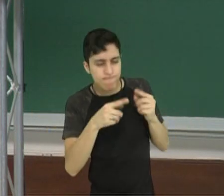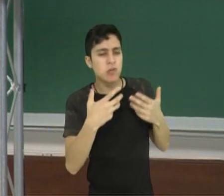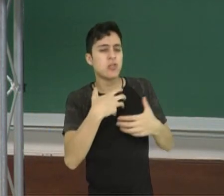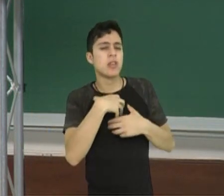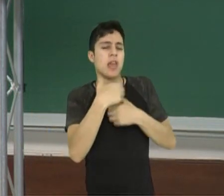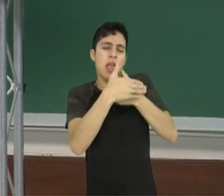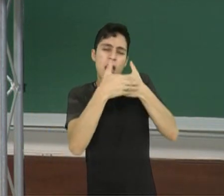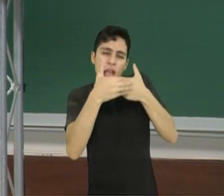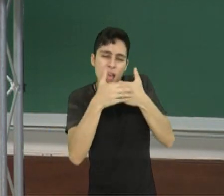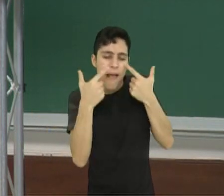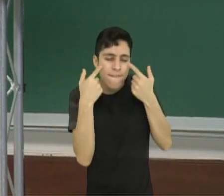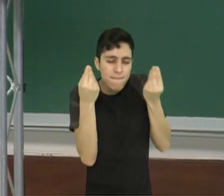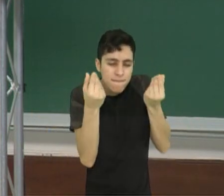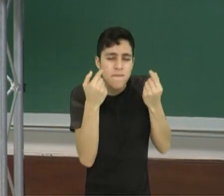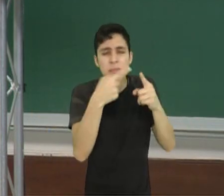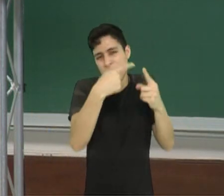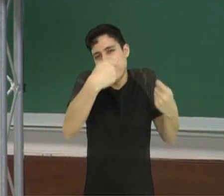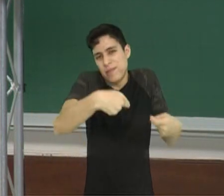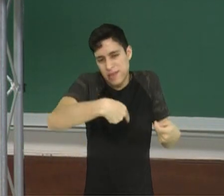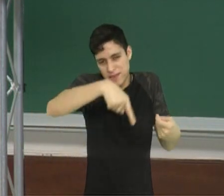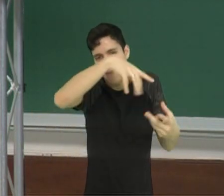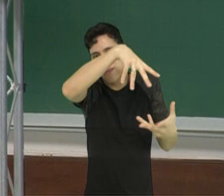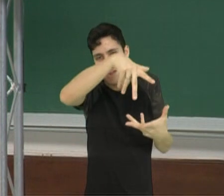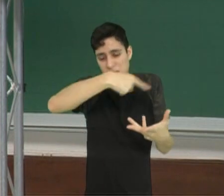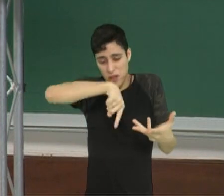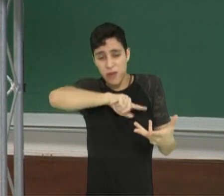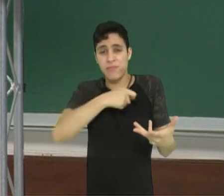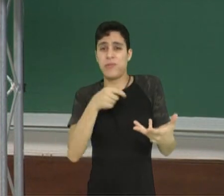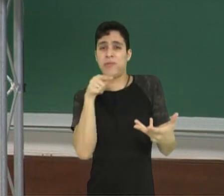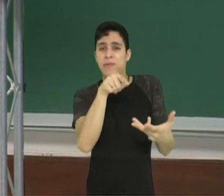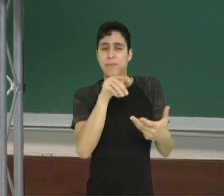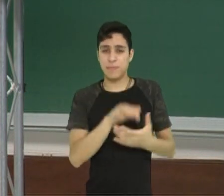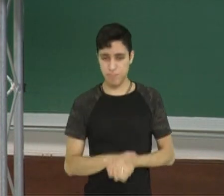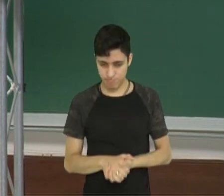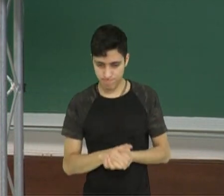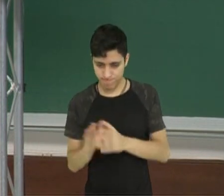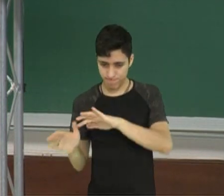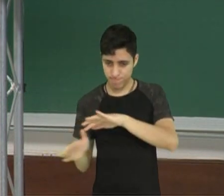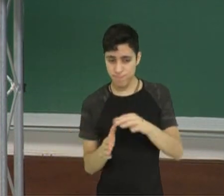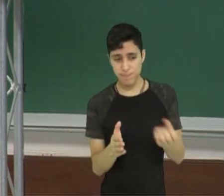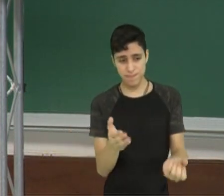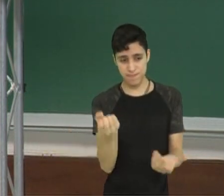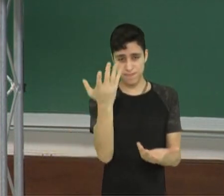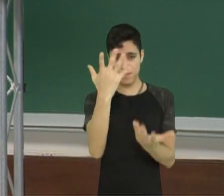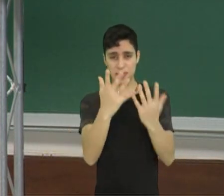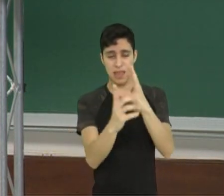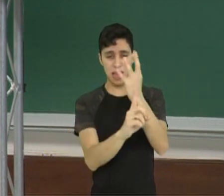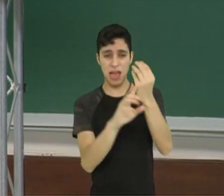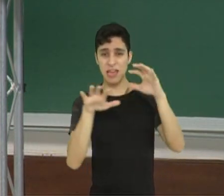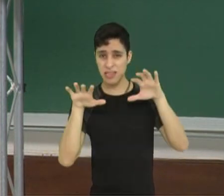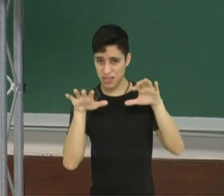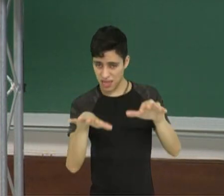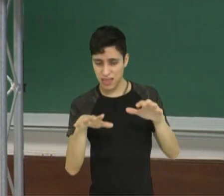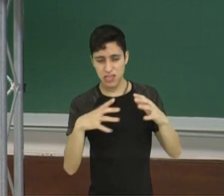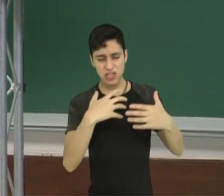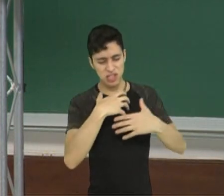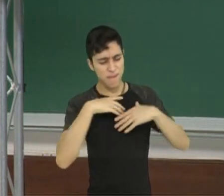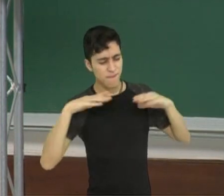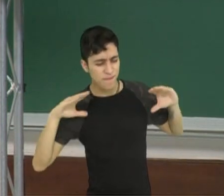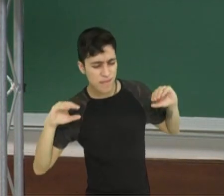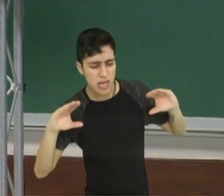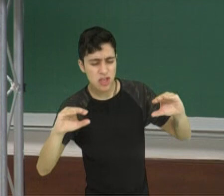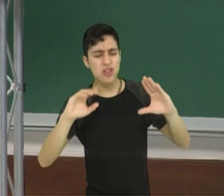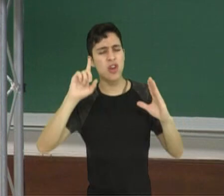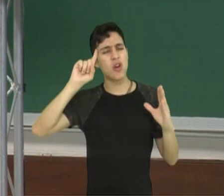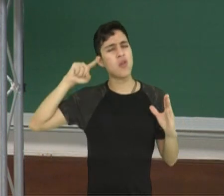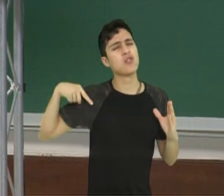com carinho, que nós precisamos dele, né? Então a intervenção artística vai ter toda essa questão de interferir, mexer com o